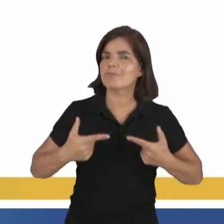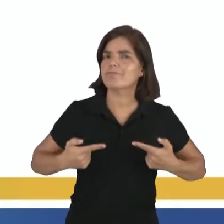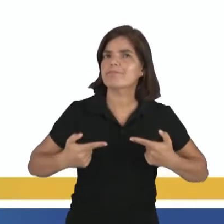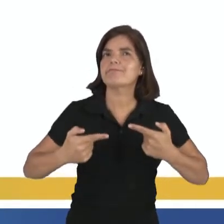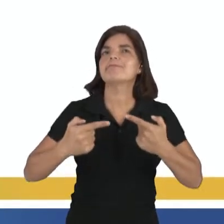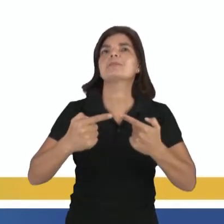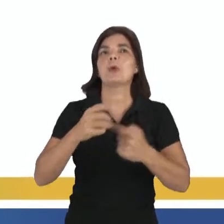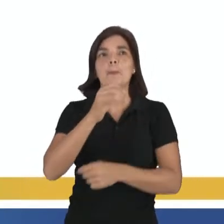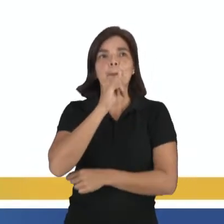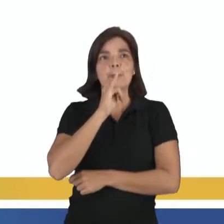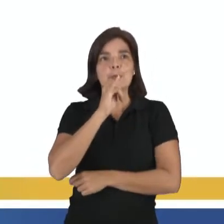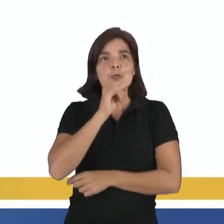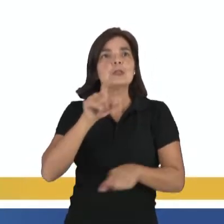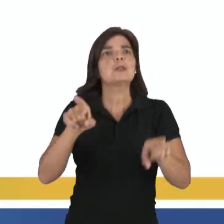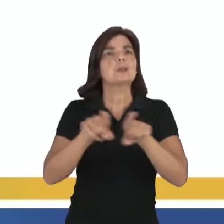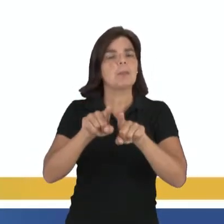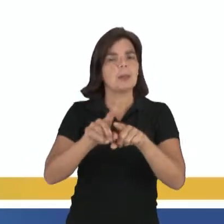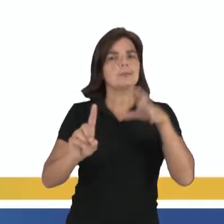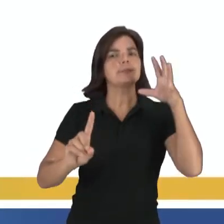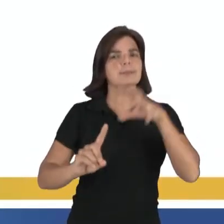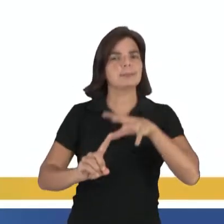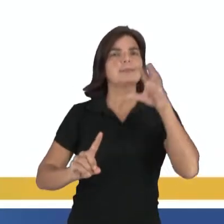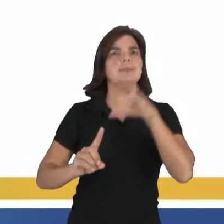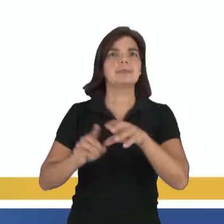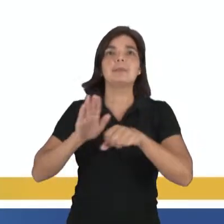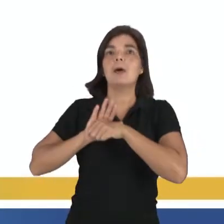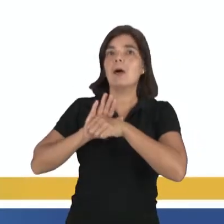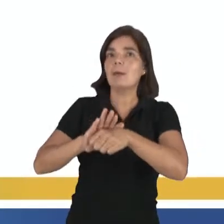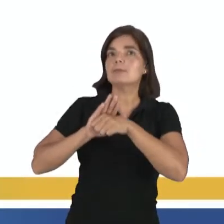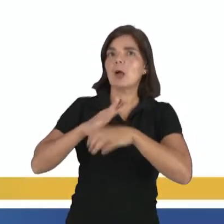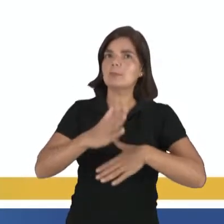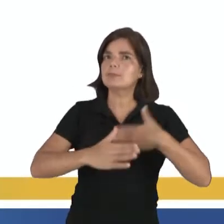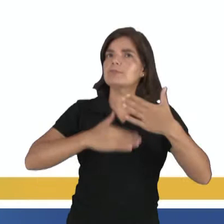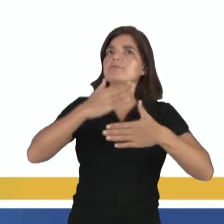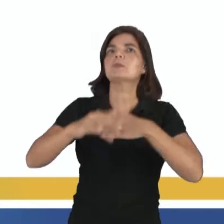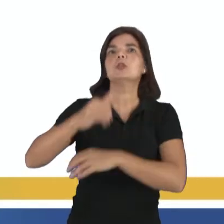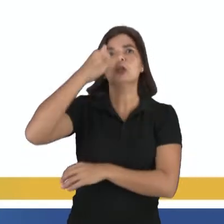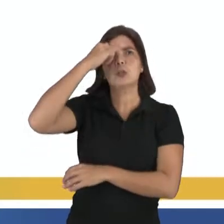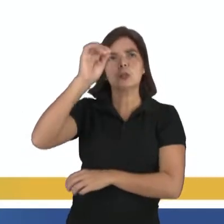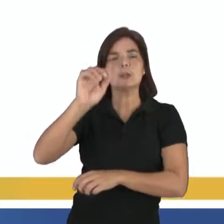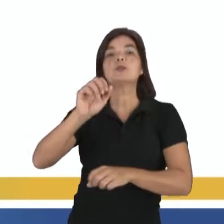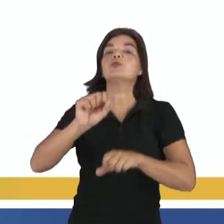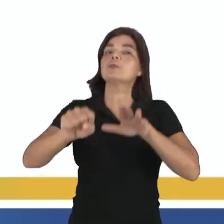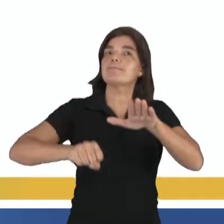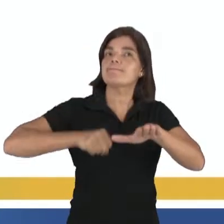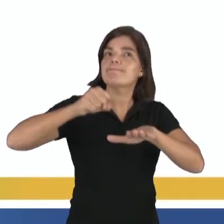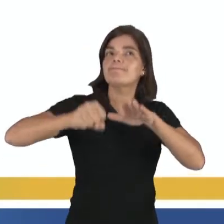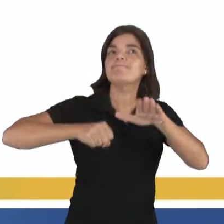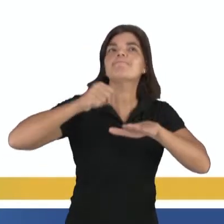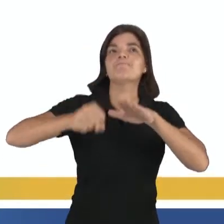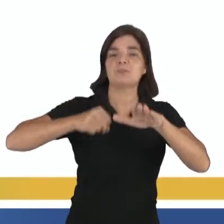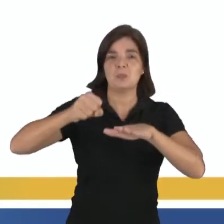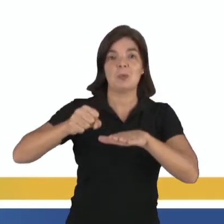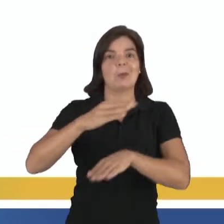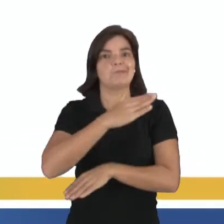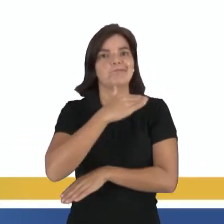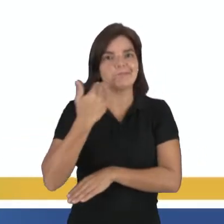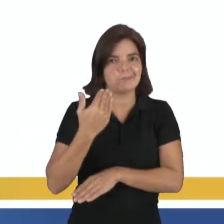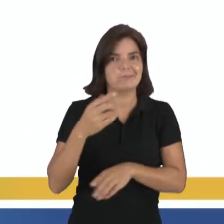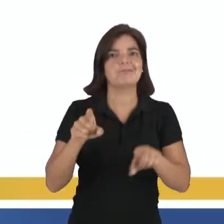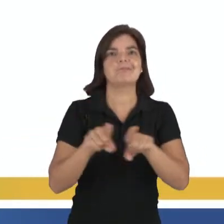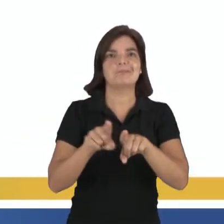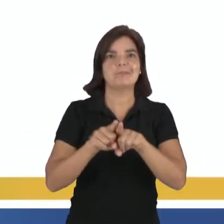exemplo, ela também exerceu grande influência, ajudando na sua evolução e na criação de máquinas cada vez mais